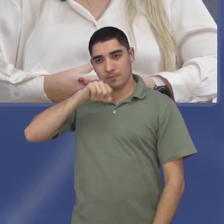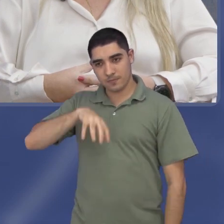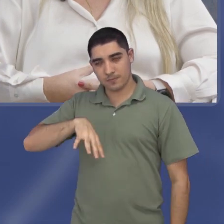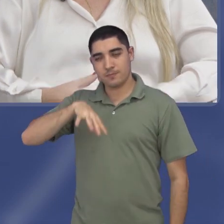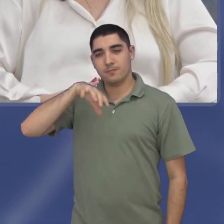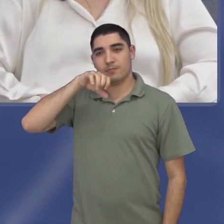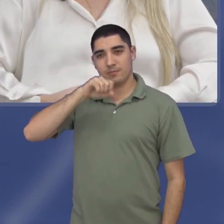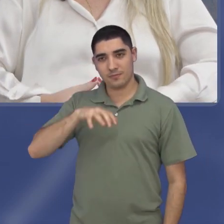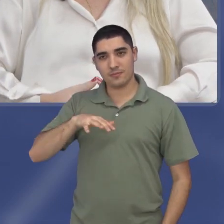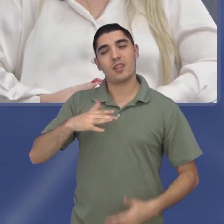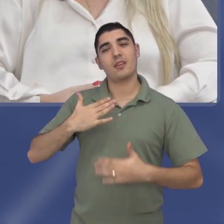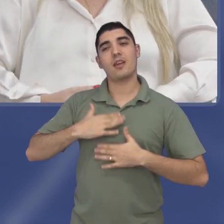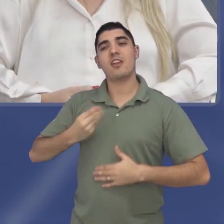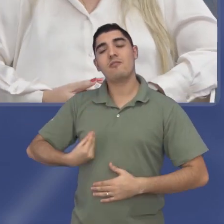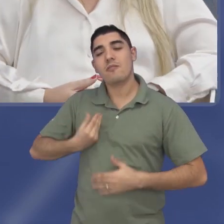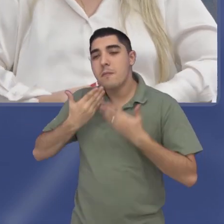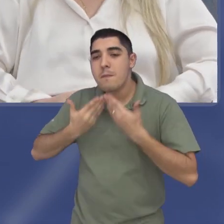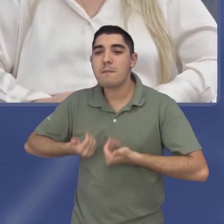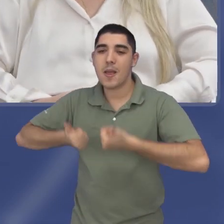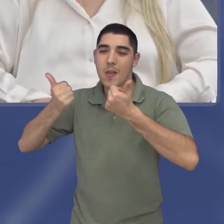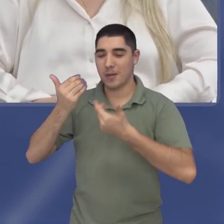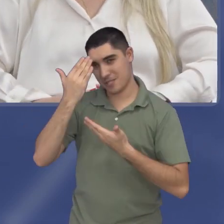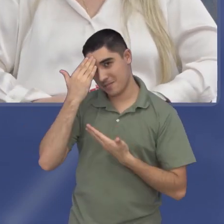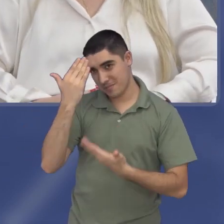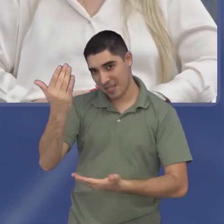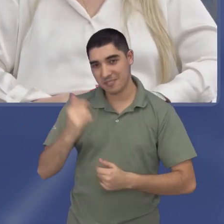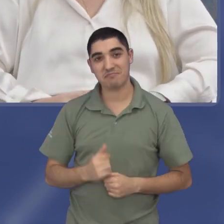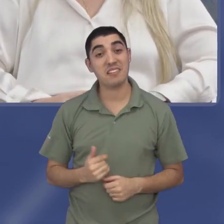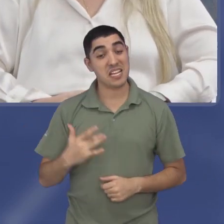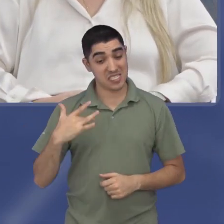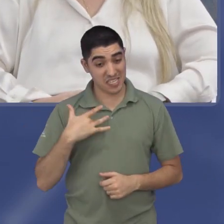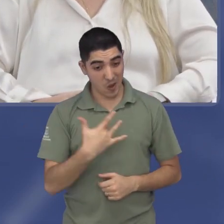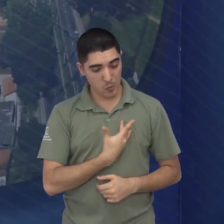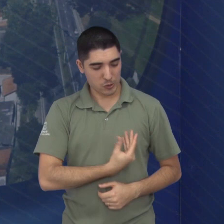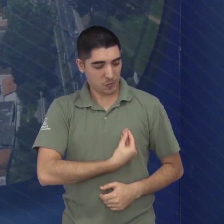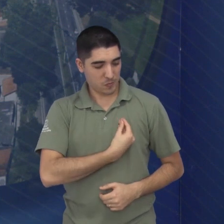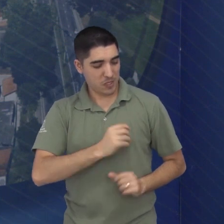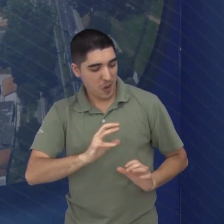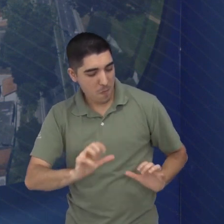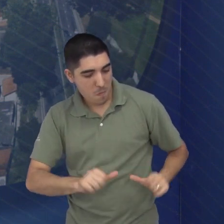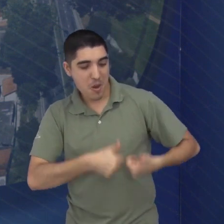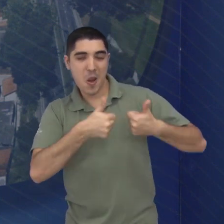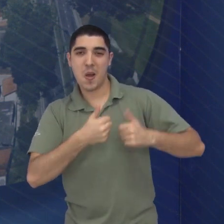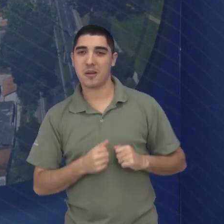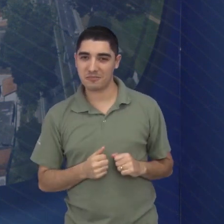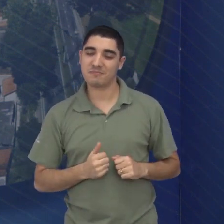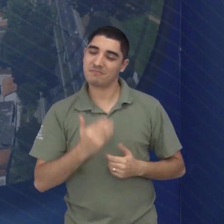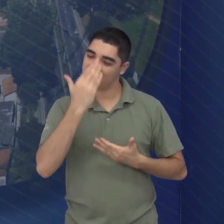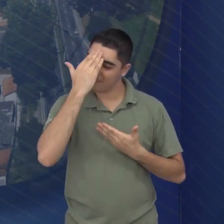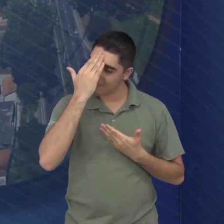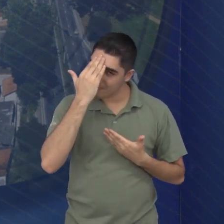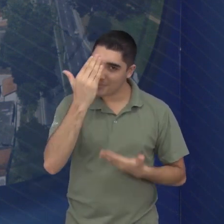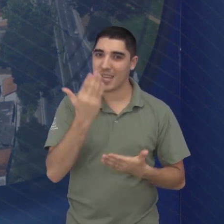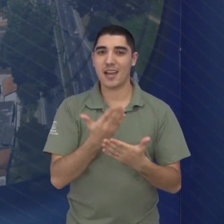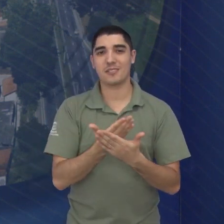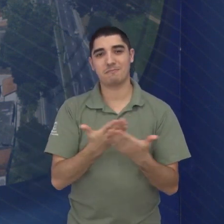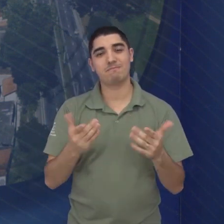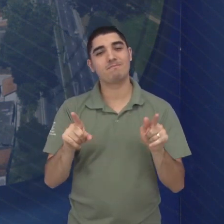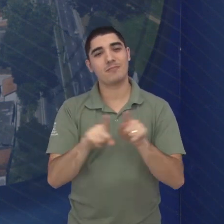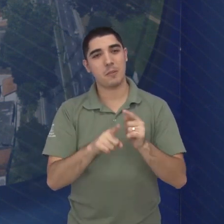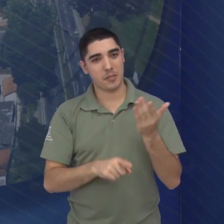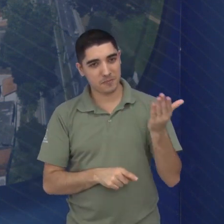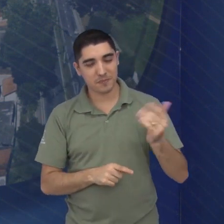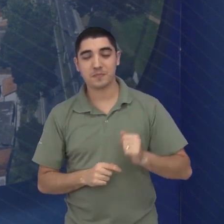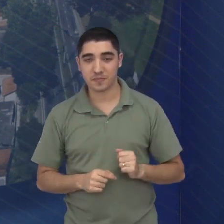saúde mental. Com saúde, muito obrigada, viu? Com saúde e qualidade de vida, né? Muito obrigada mais uma vez, Rafaela. Então é